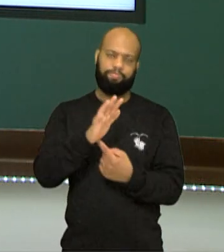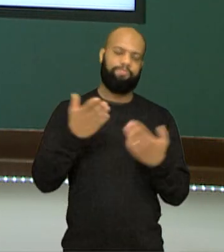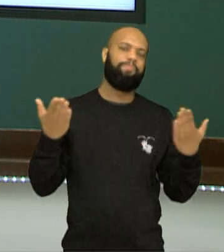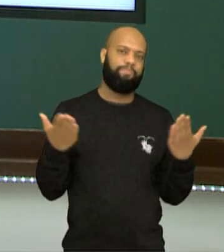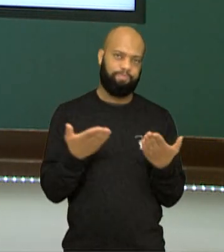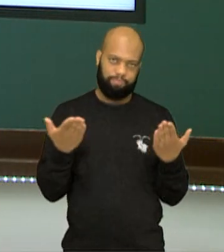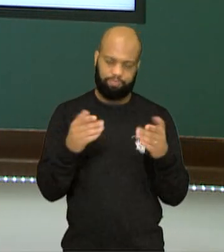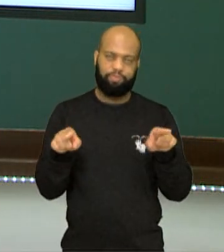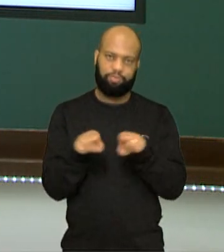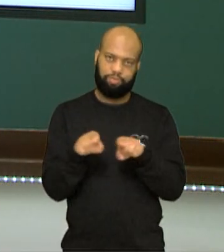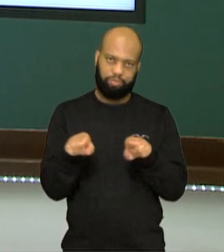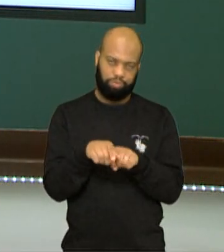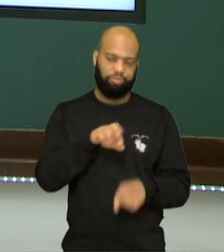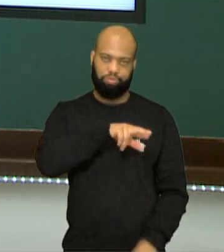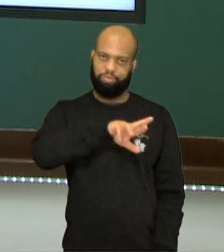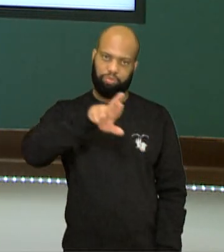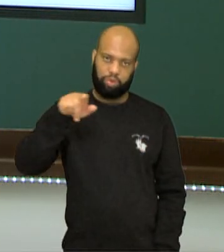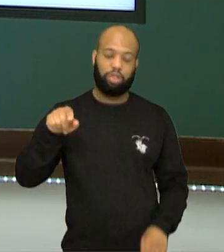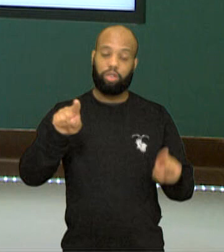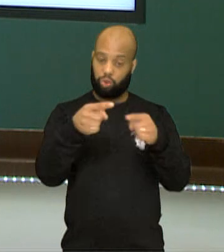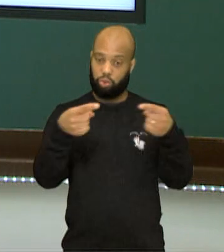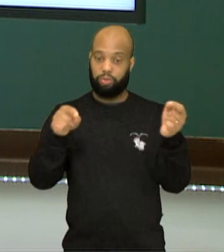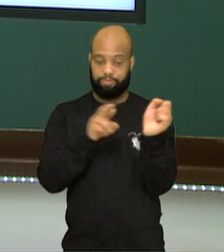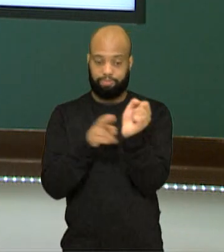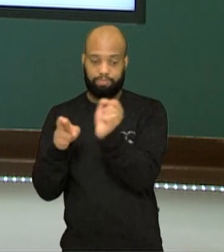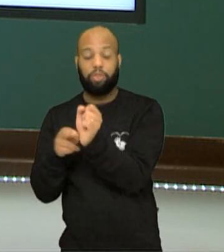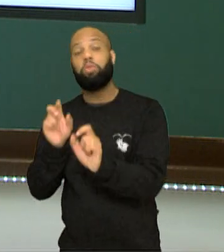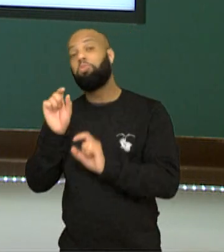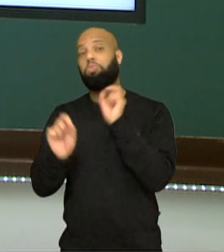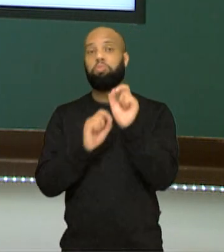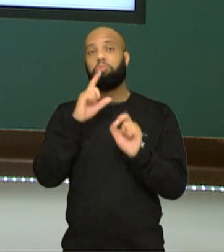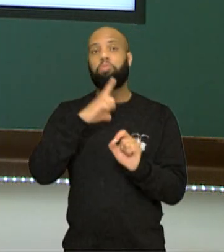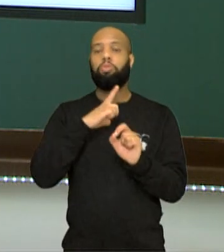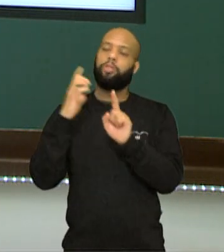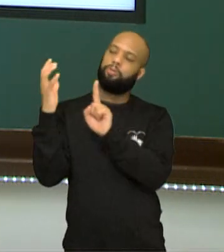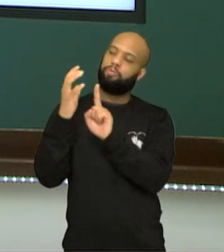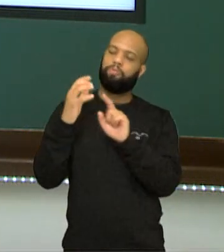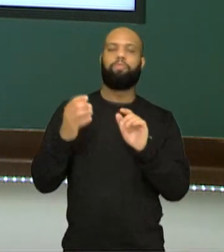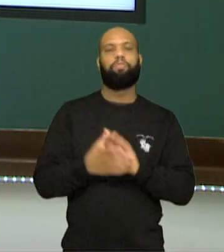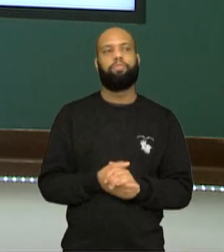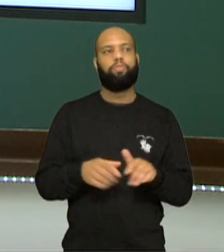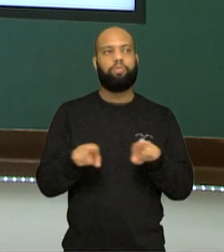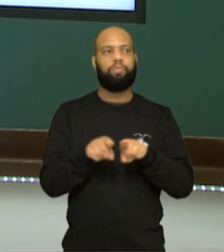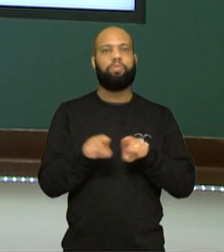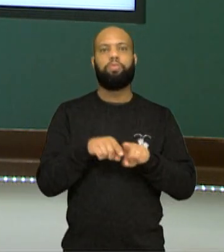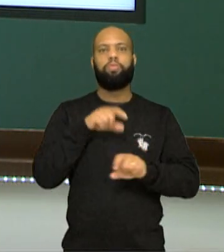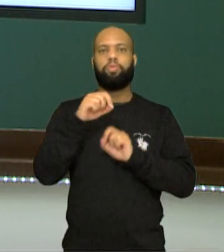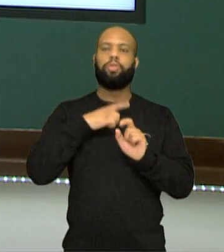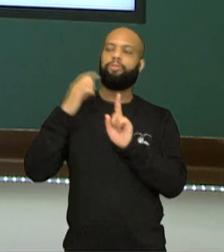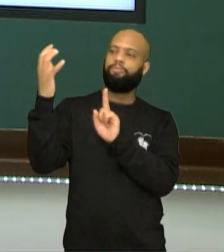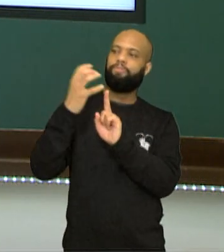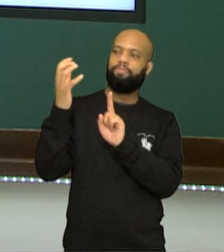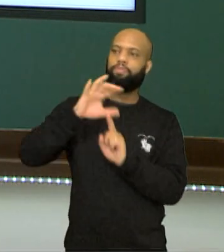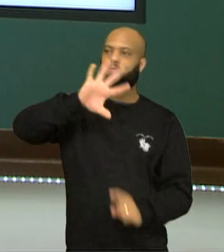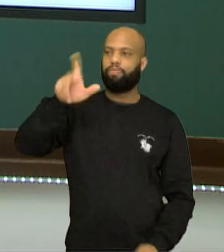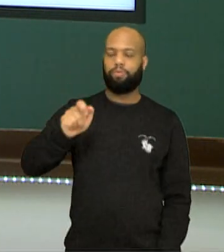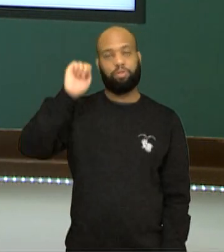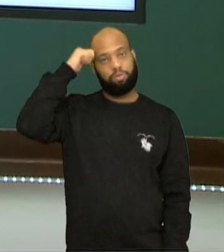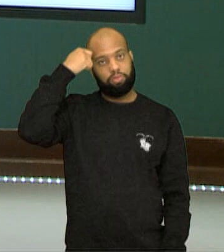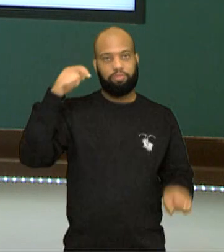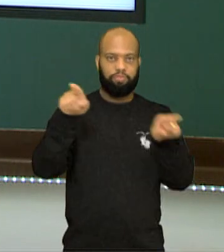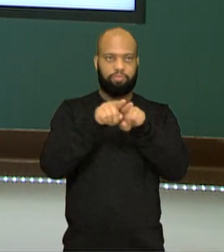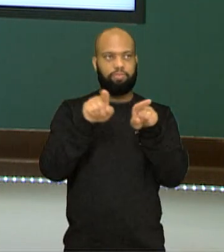próprio baião, do frevo, ver o que eles trouxeram tanto de influência, o que veio da influência africana, né, desse